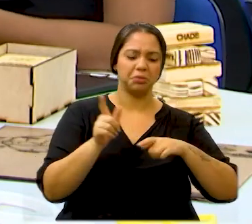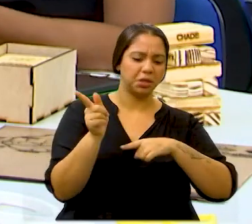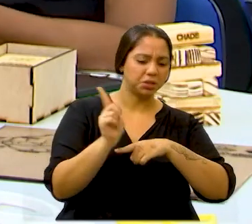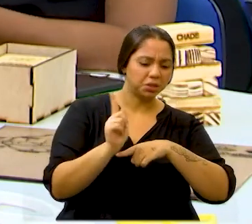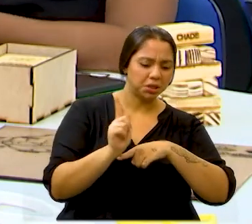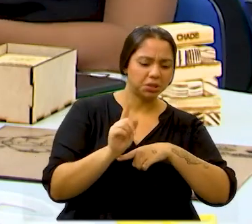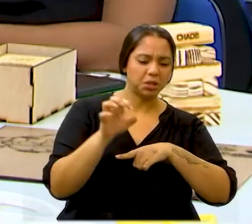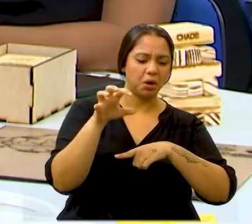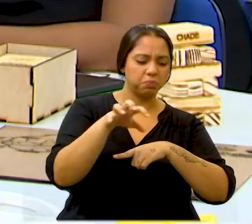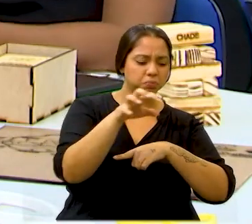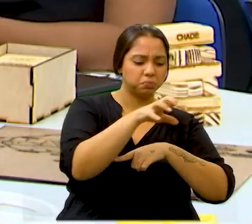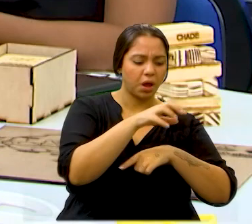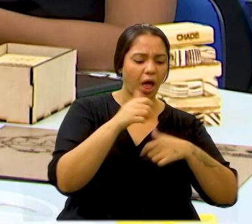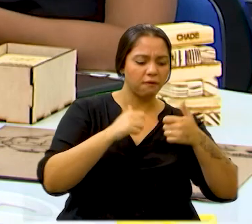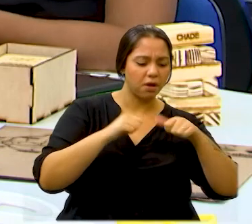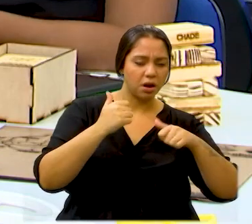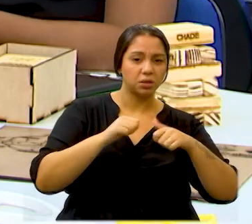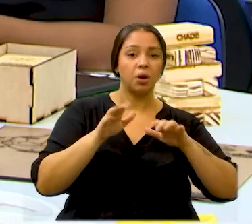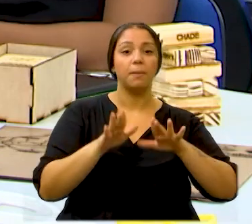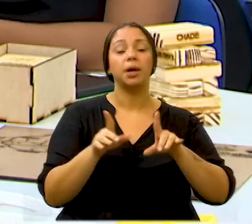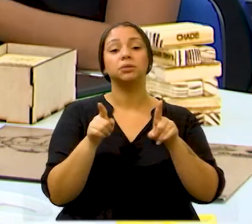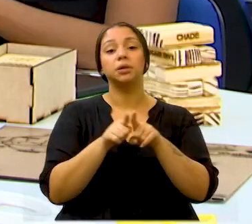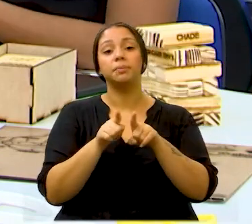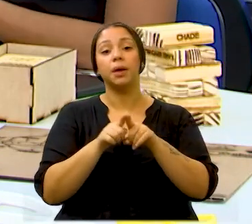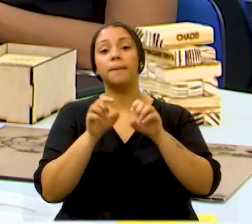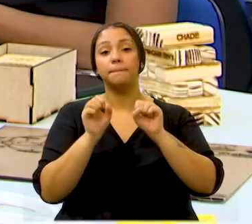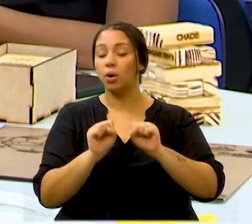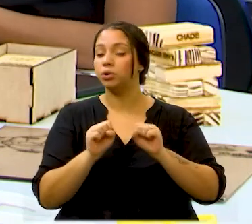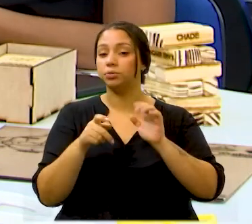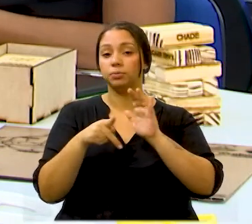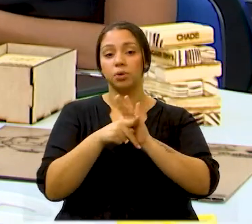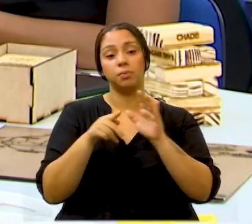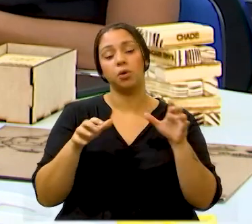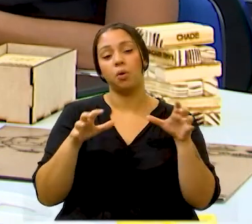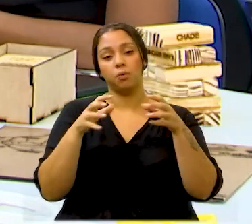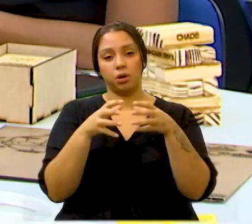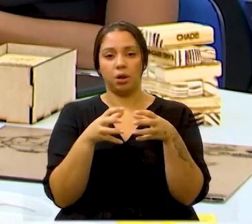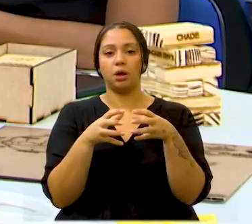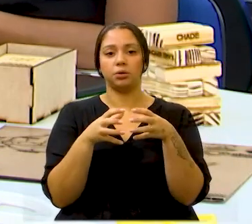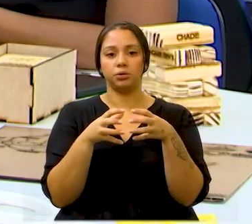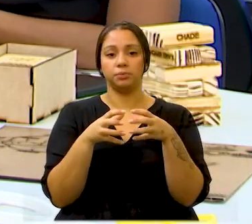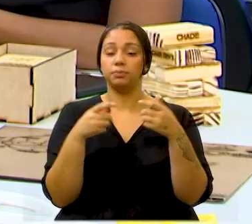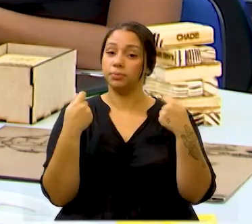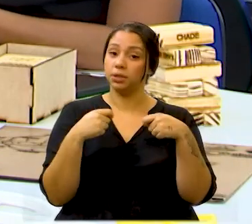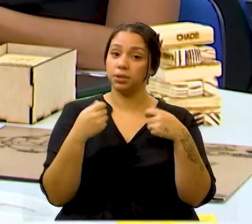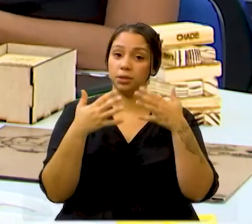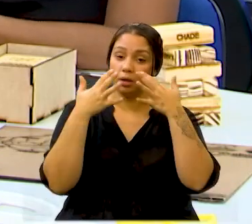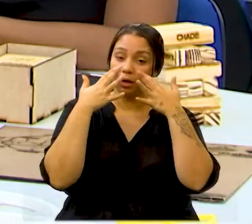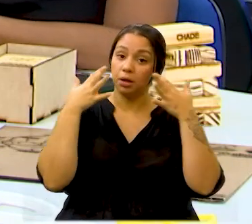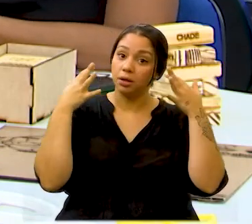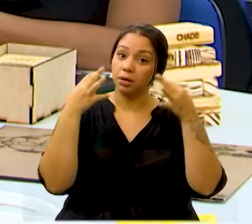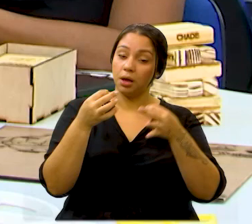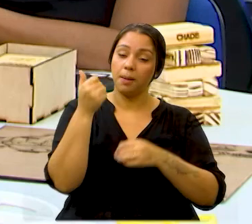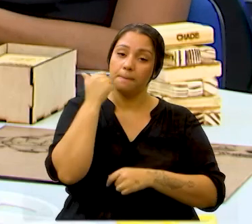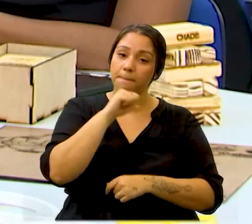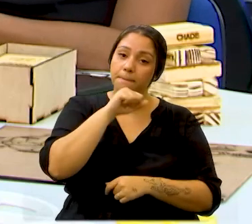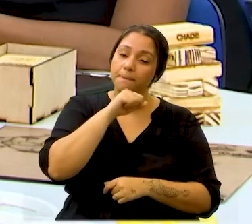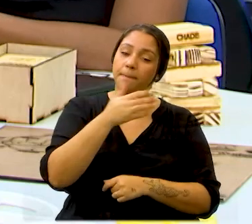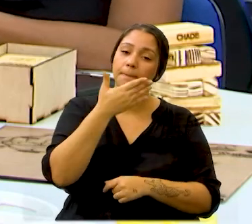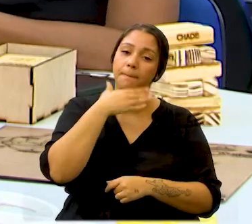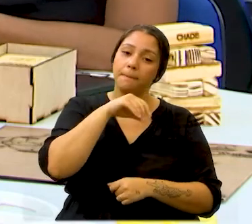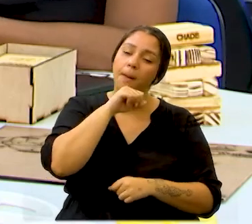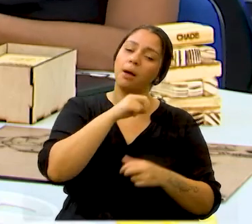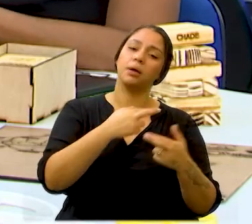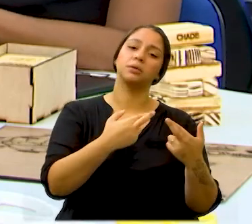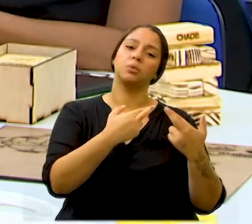estruturas, envolvendo as gestões, a avaliação, mas também pode ser feito pela comunidade. Né? A gente tem que destacar que os